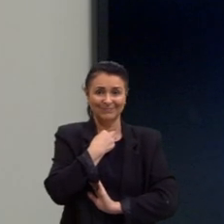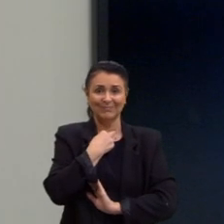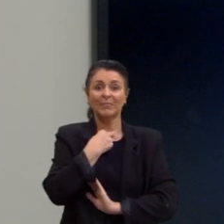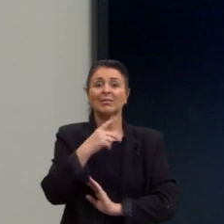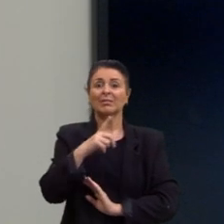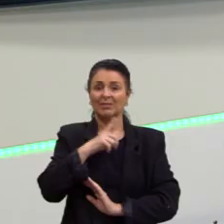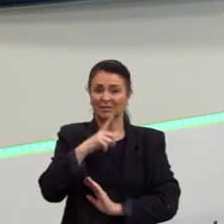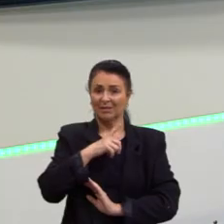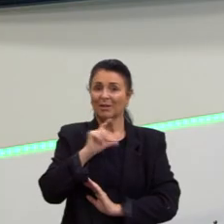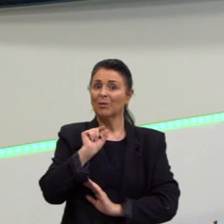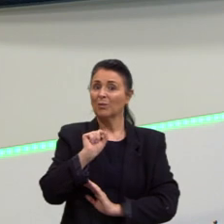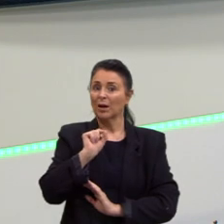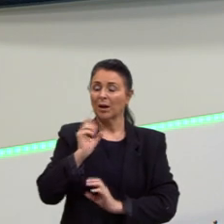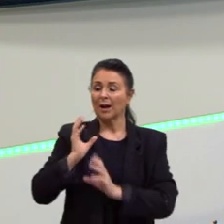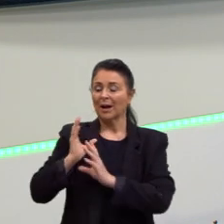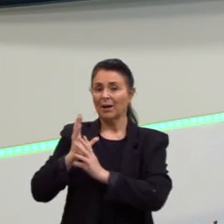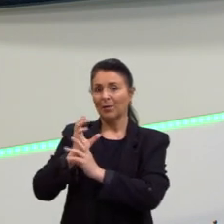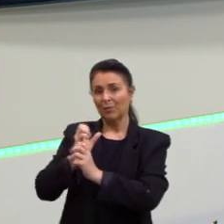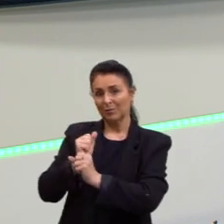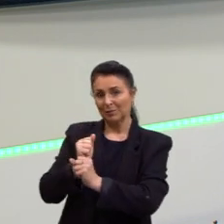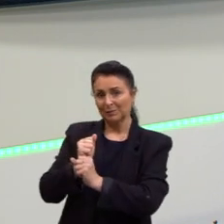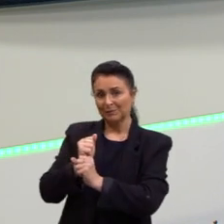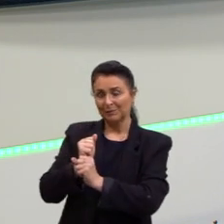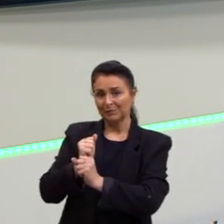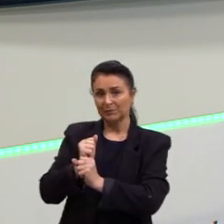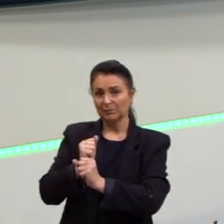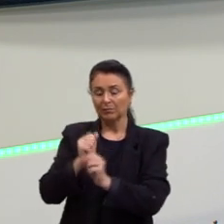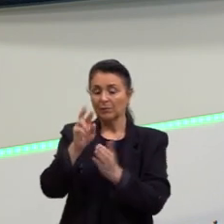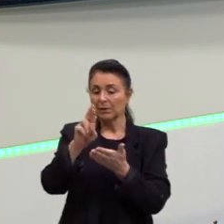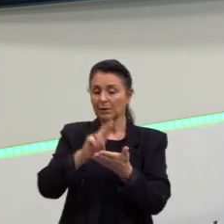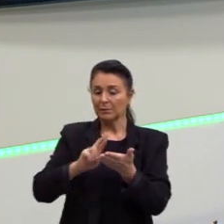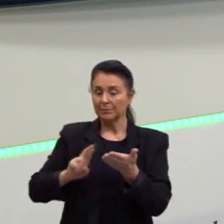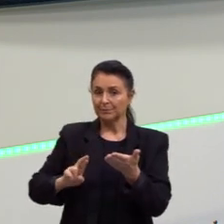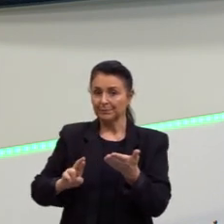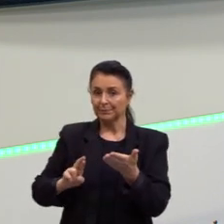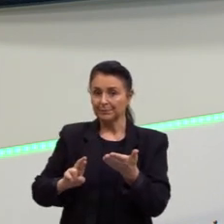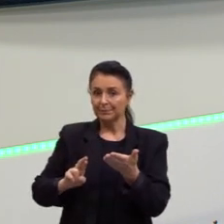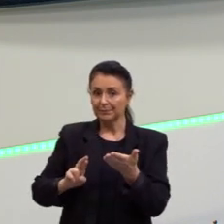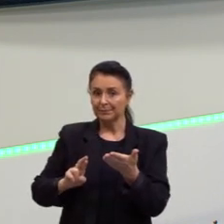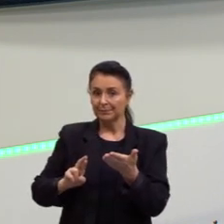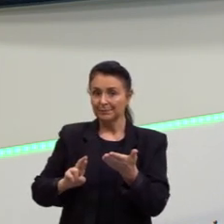a gente tem lá a conclusão da redação